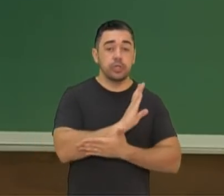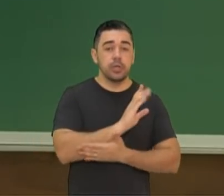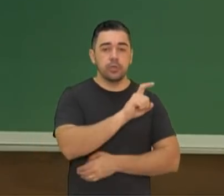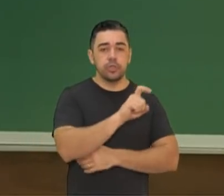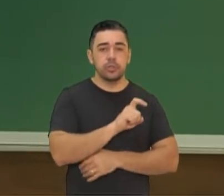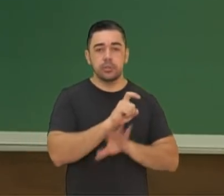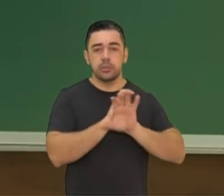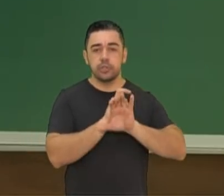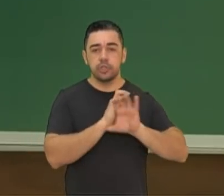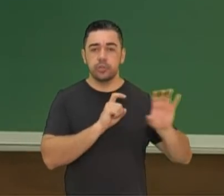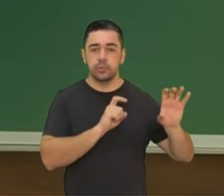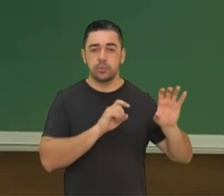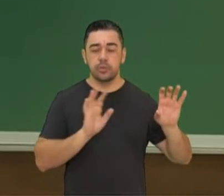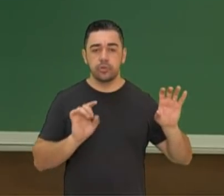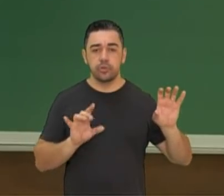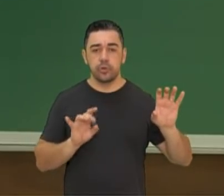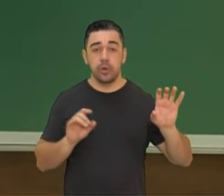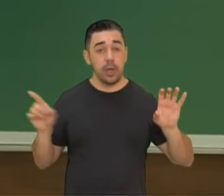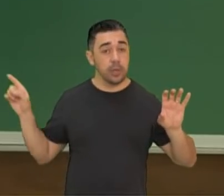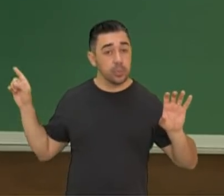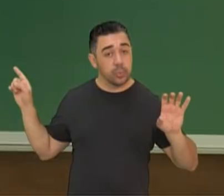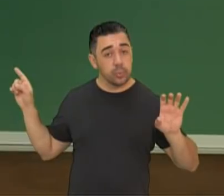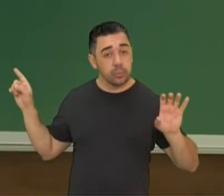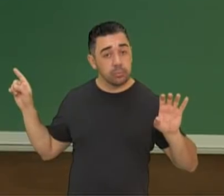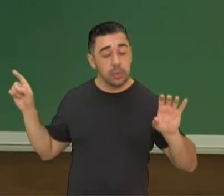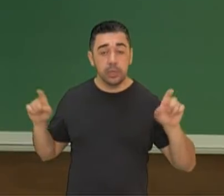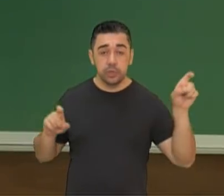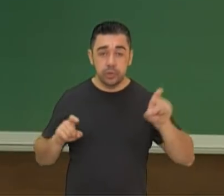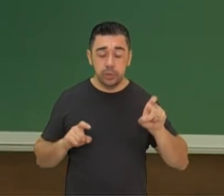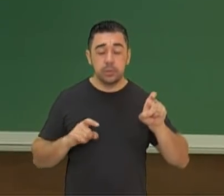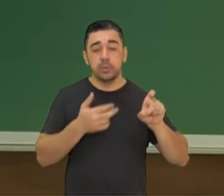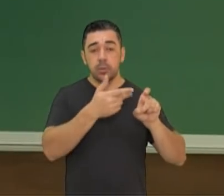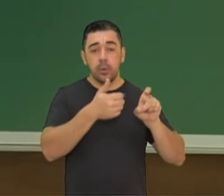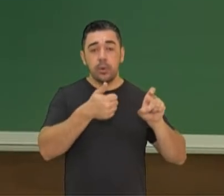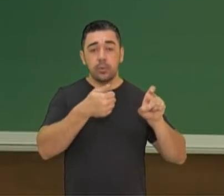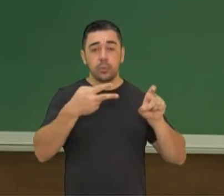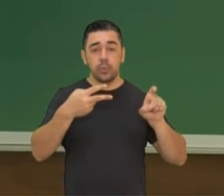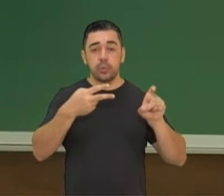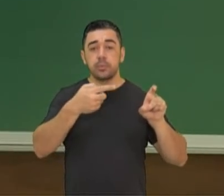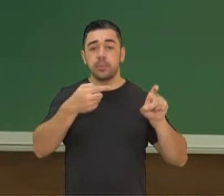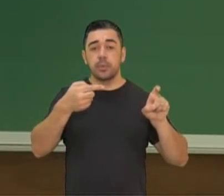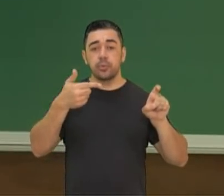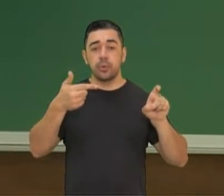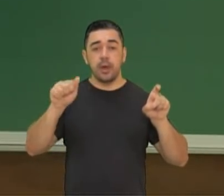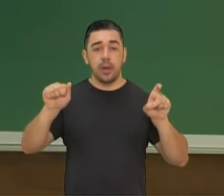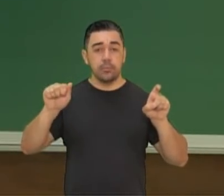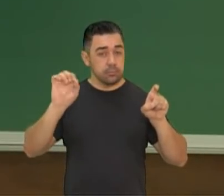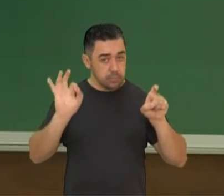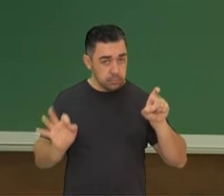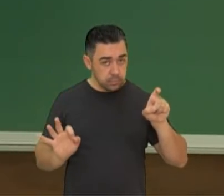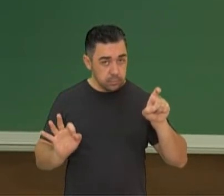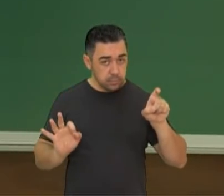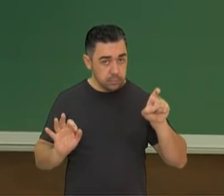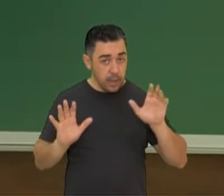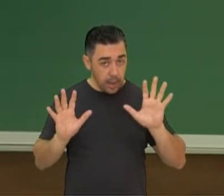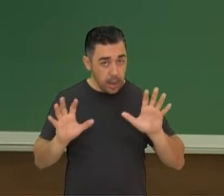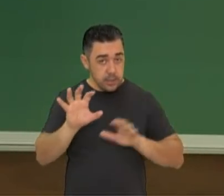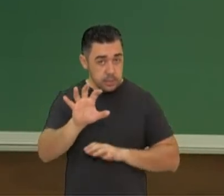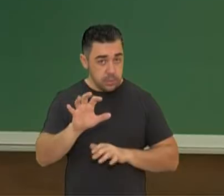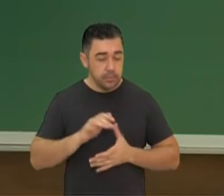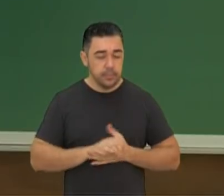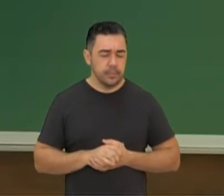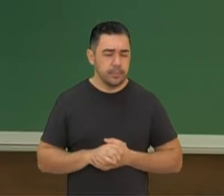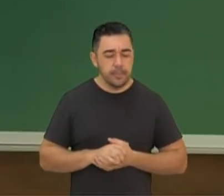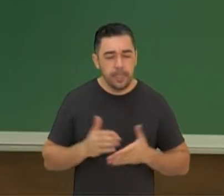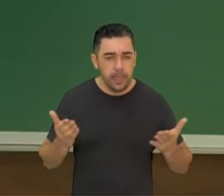x. Isolar a incógnita x é fazer isso aqui. X igual a o resto, o que foi para o outro lado. Certo? Beleza?